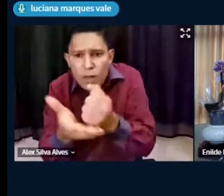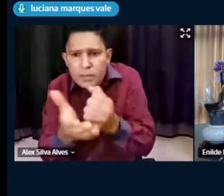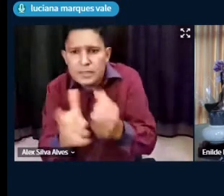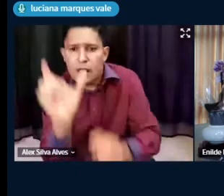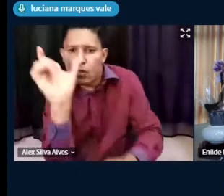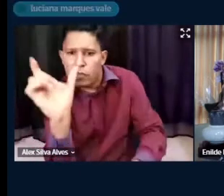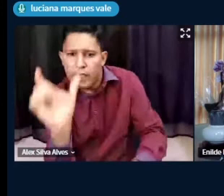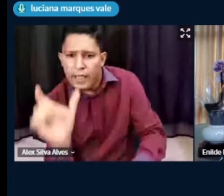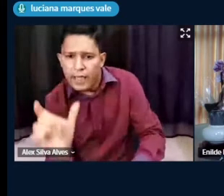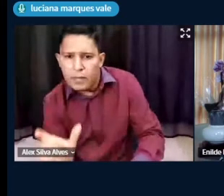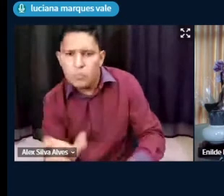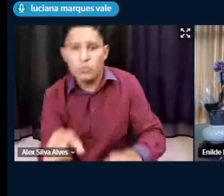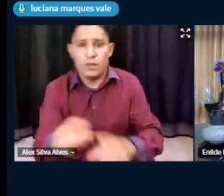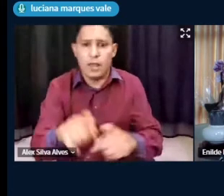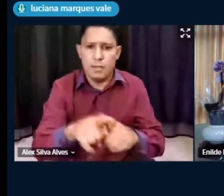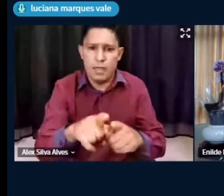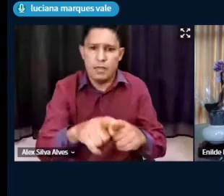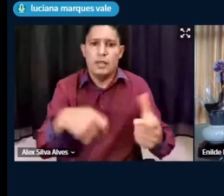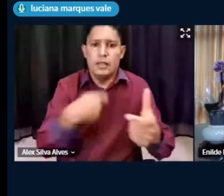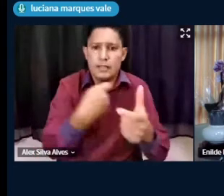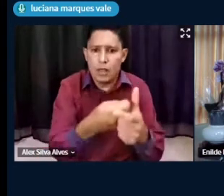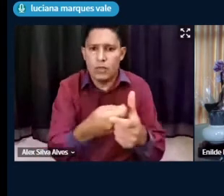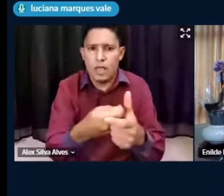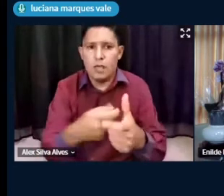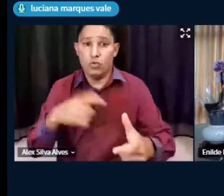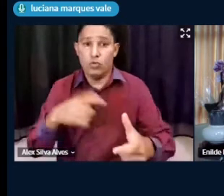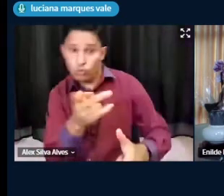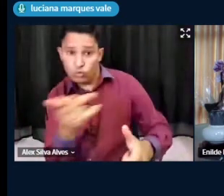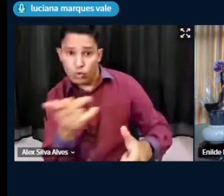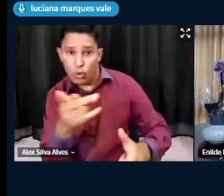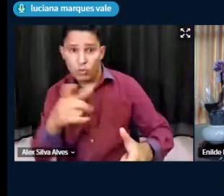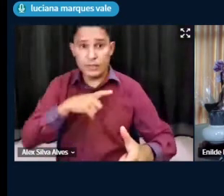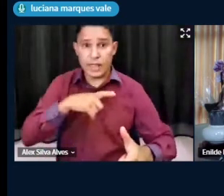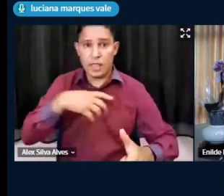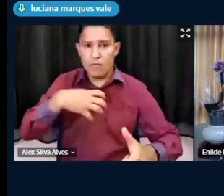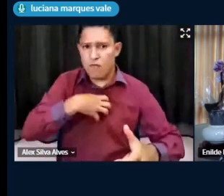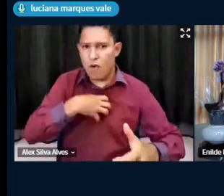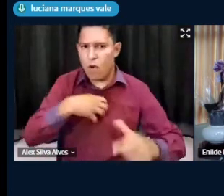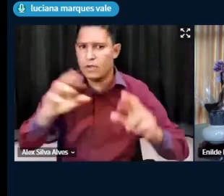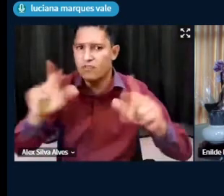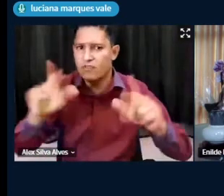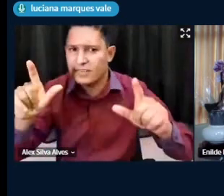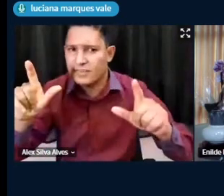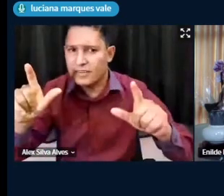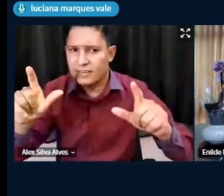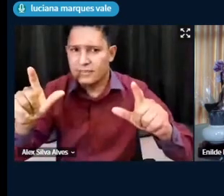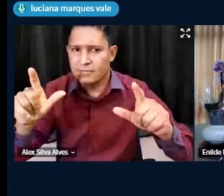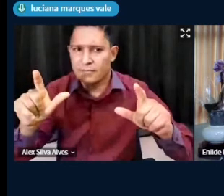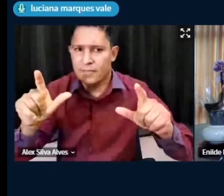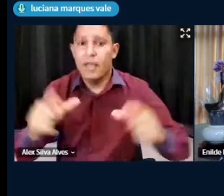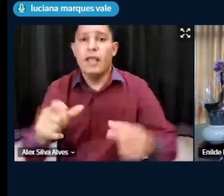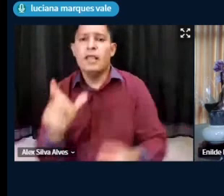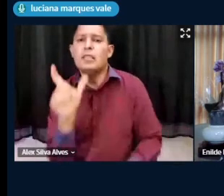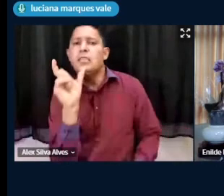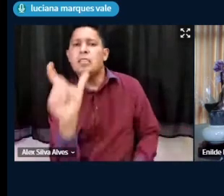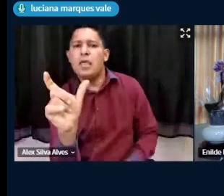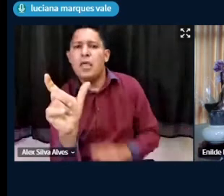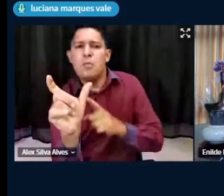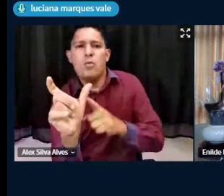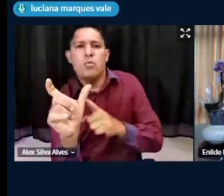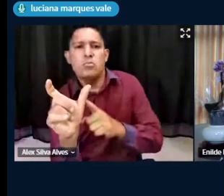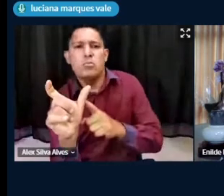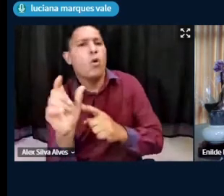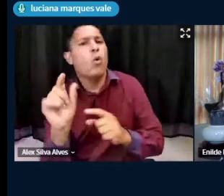similar e possui fundamentos do termo e do sinal termo de forma